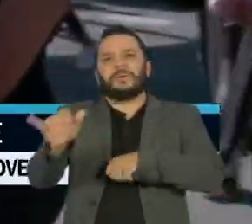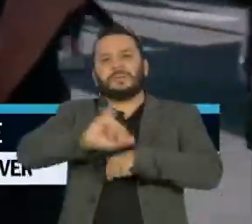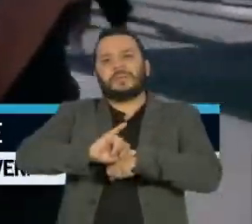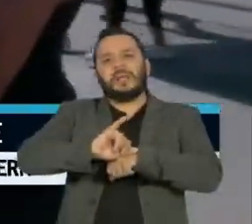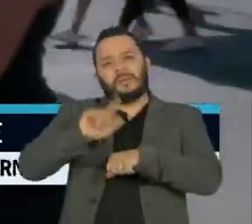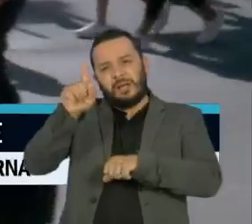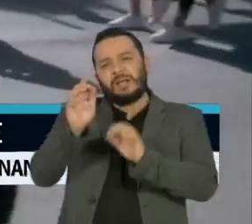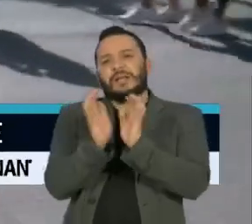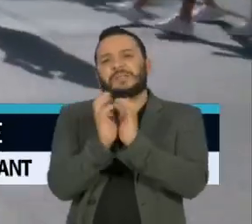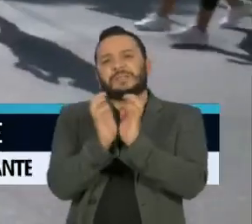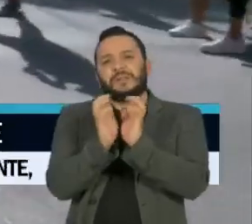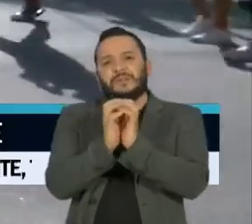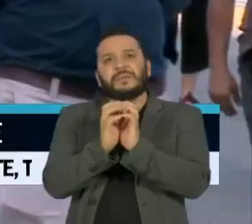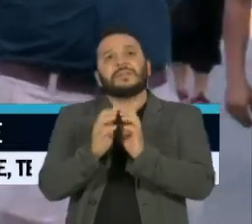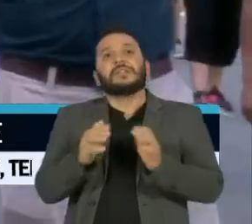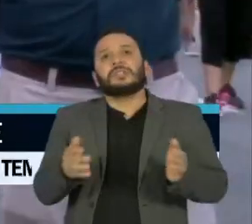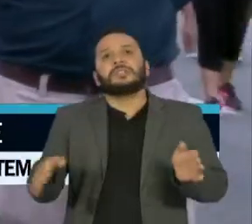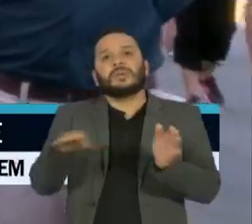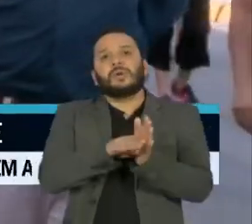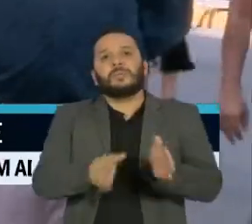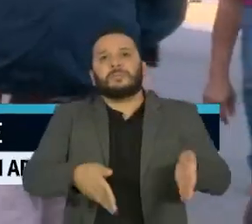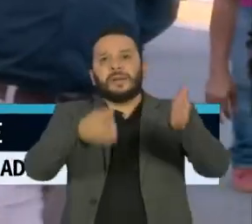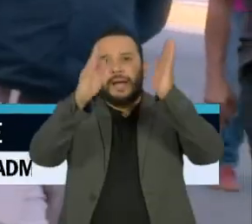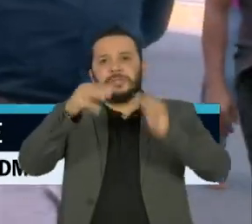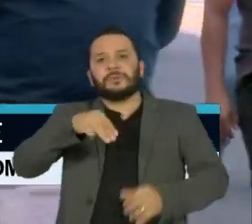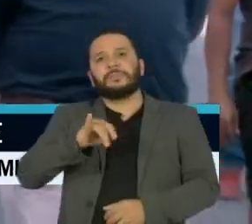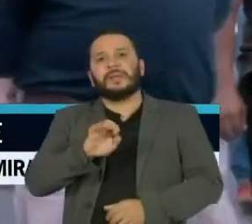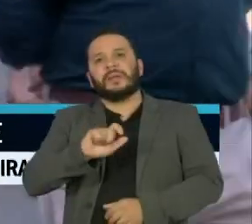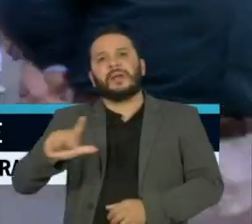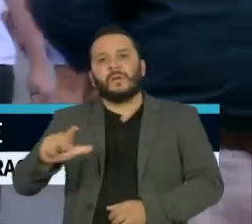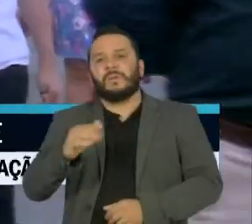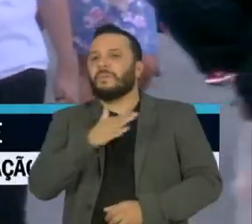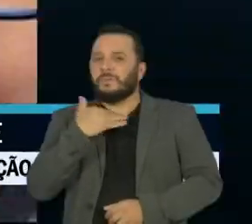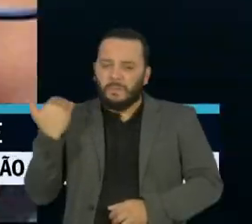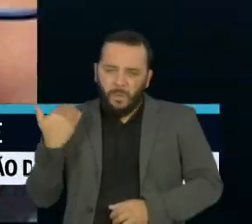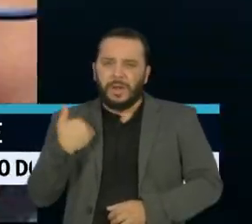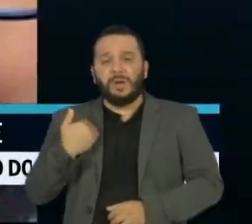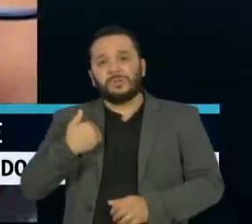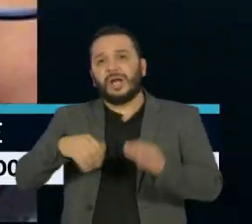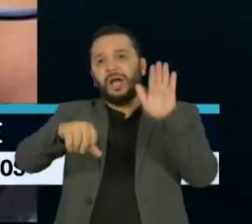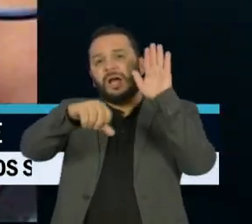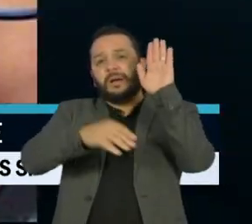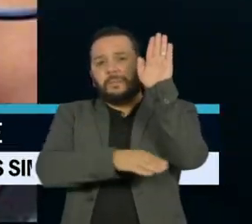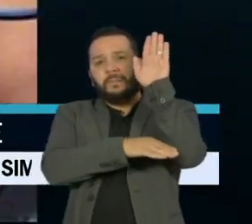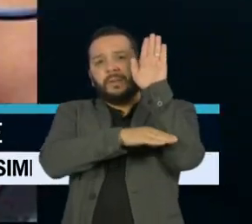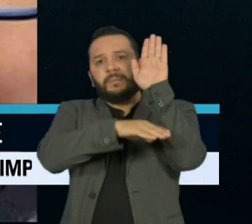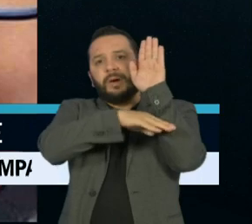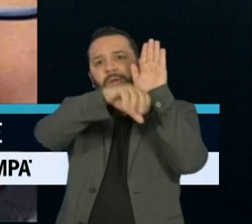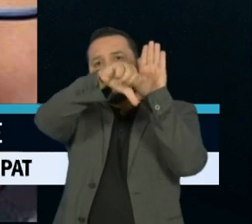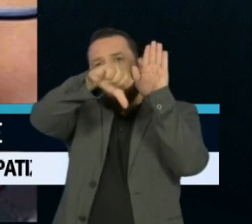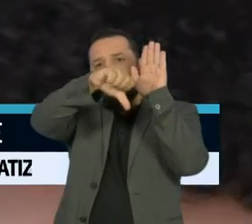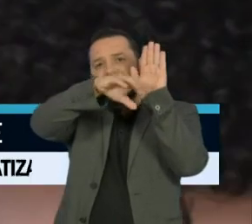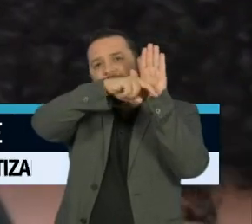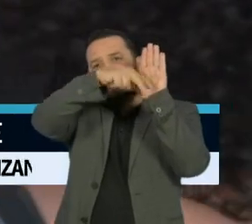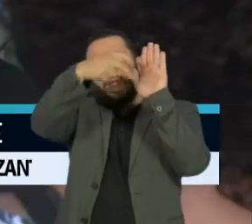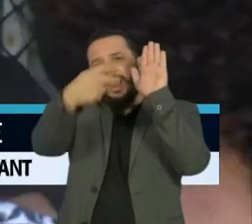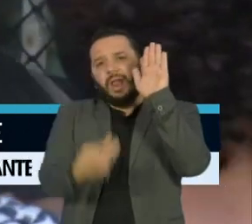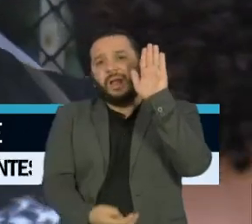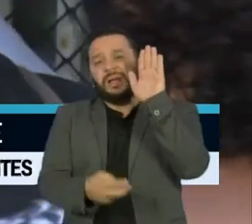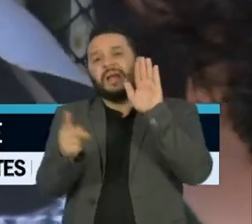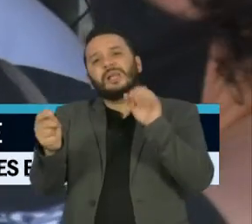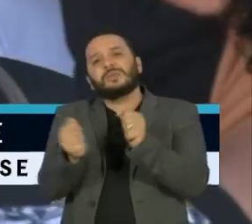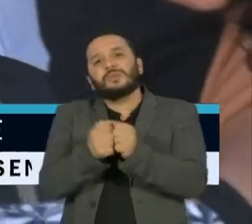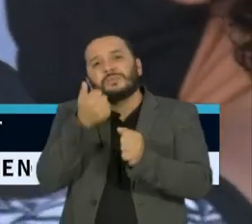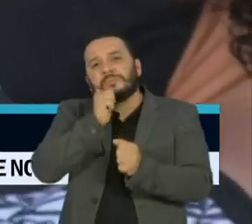Recife até o prédio onde Miguel Otávio morreu ao cair do 9º andar. O garoto de 5 anos acompanhava a mãe,